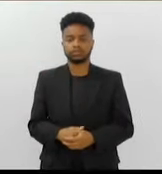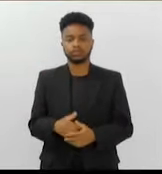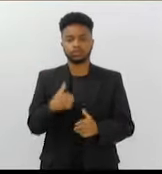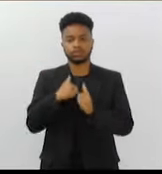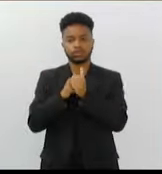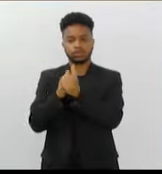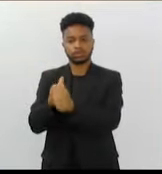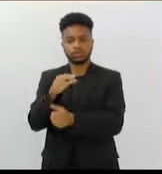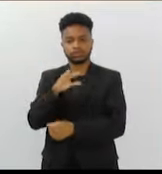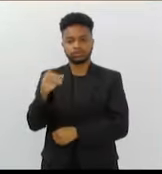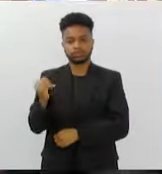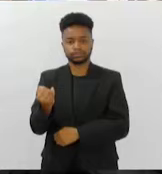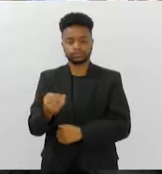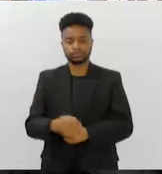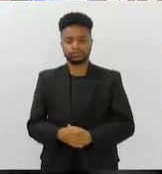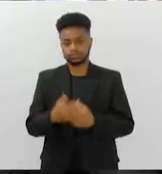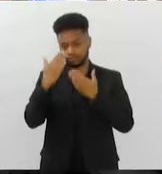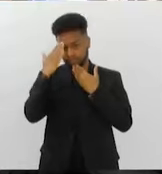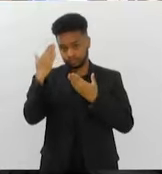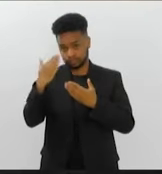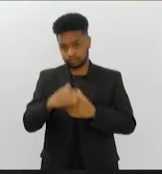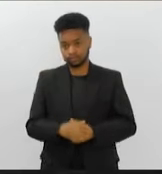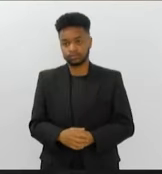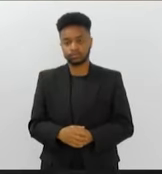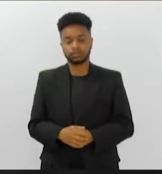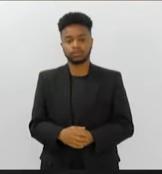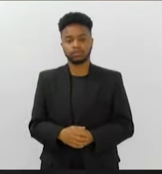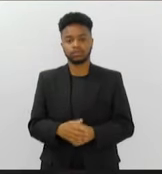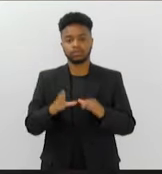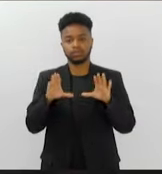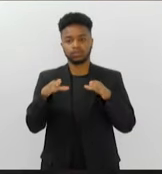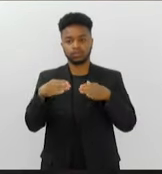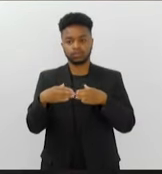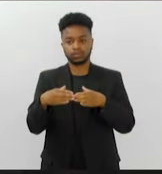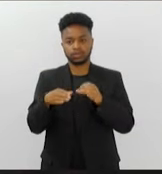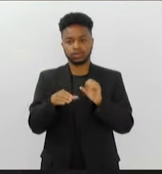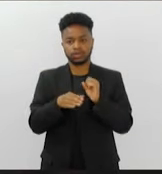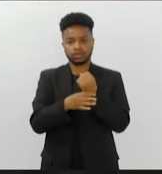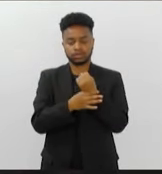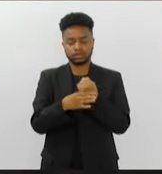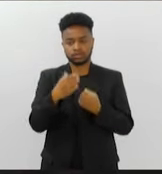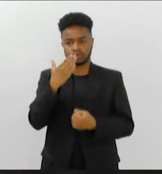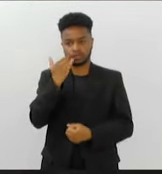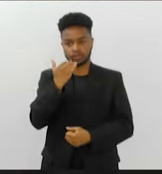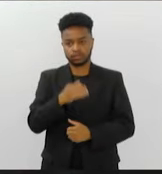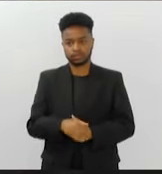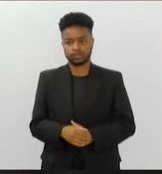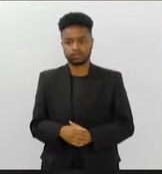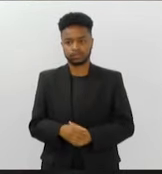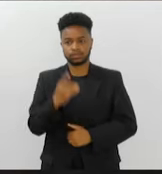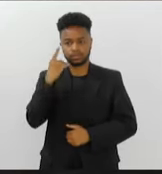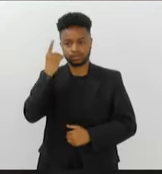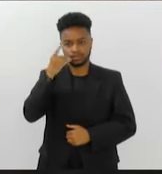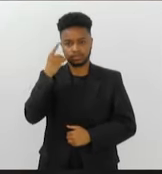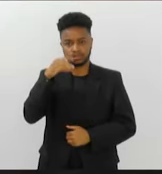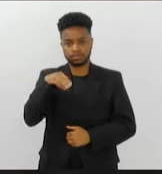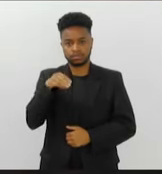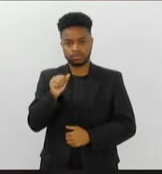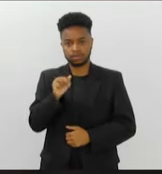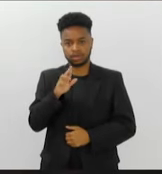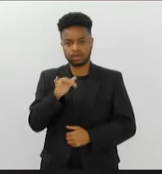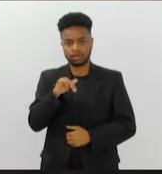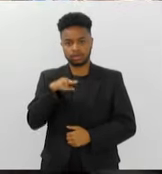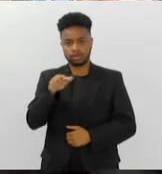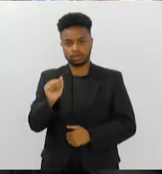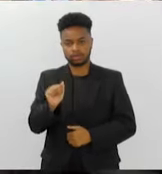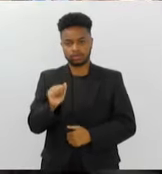o parecer da CCJ. Muito obrigado, irmão. Pela Comissão de Segurança Alimentar, deputada Marina do MST.